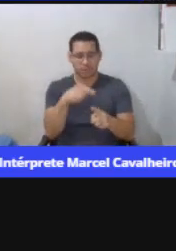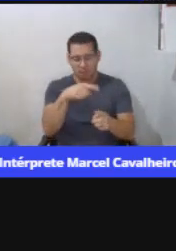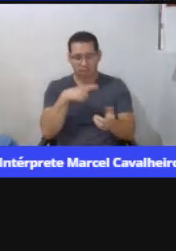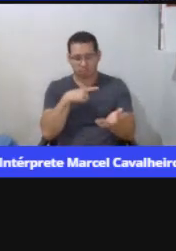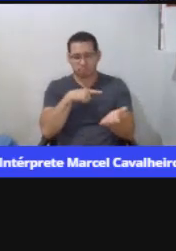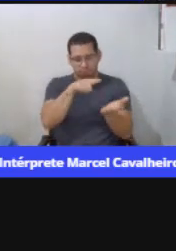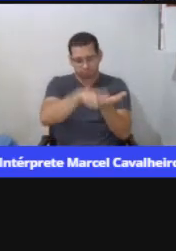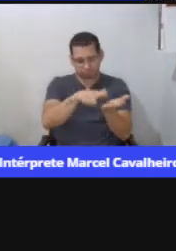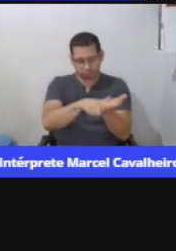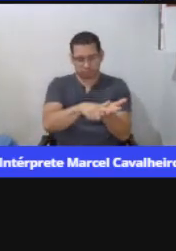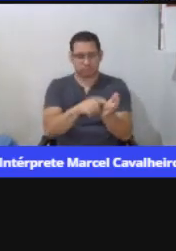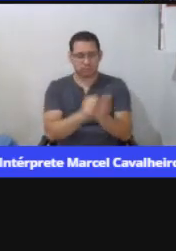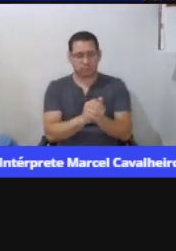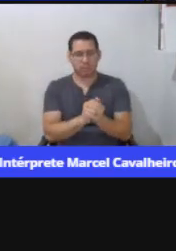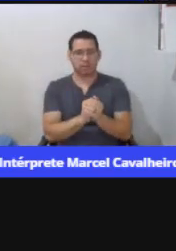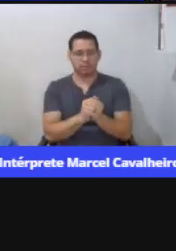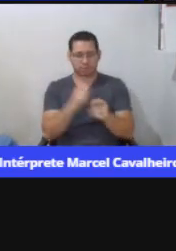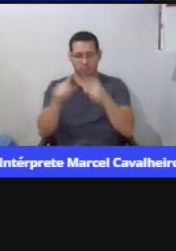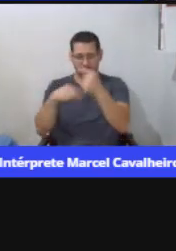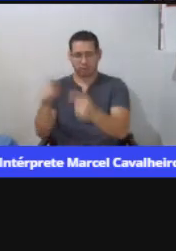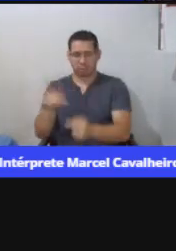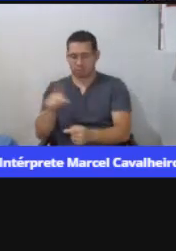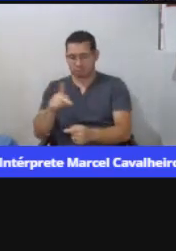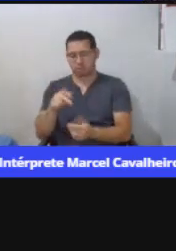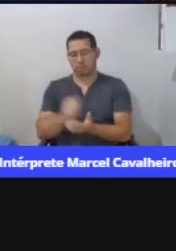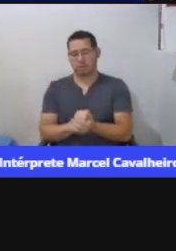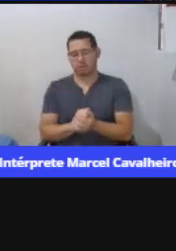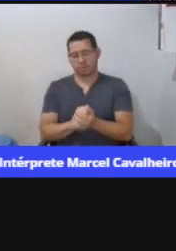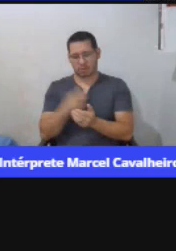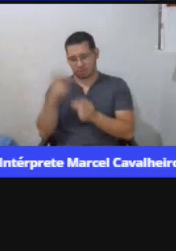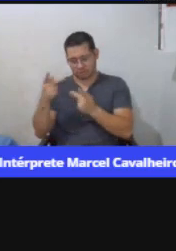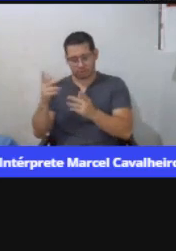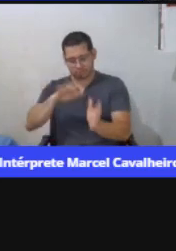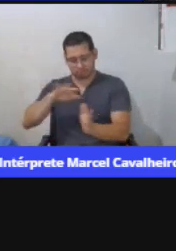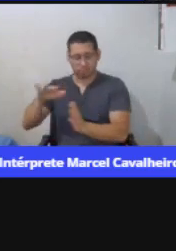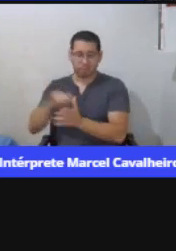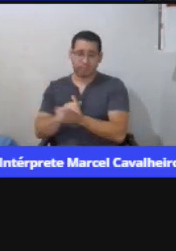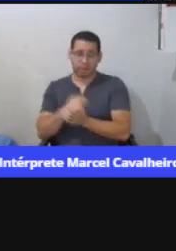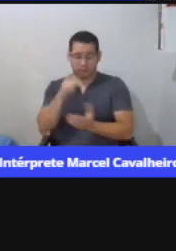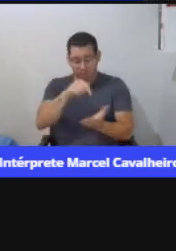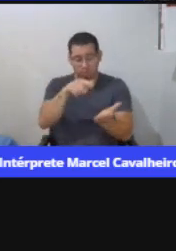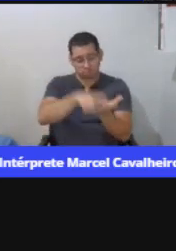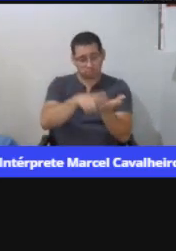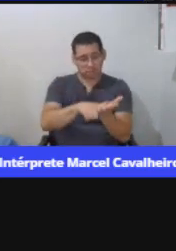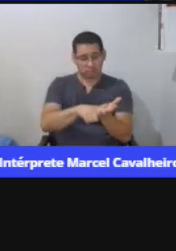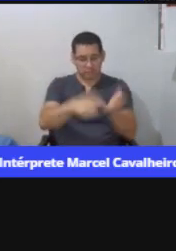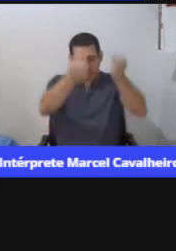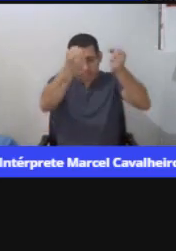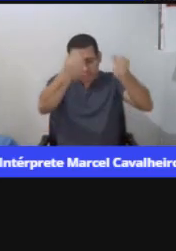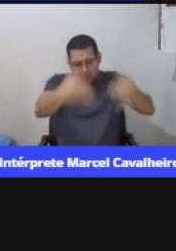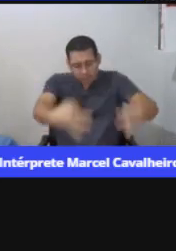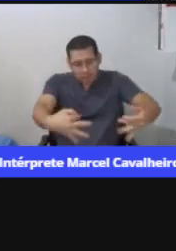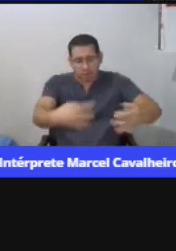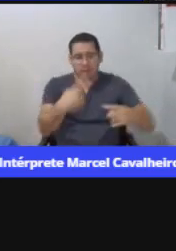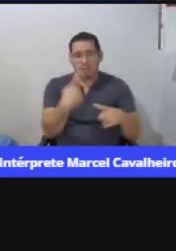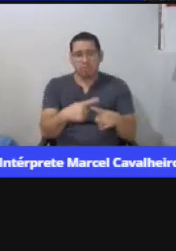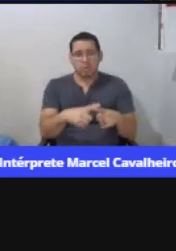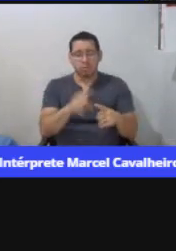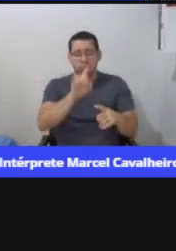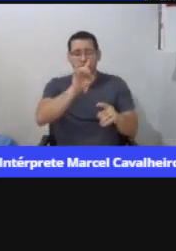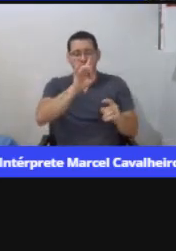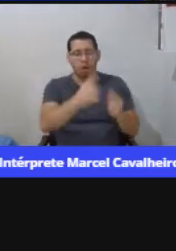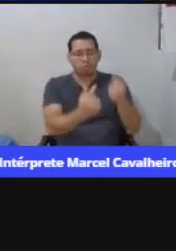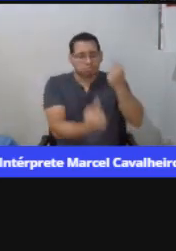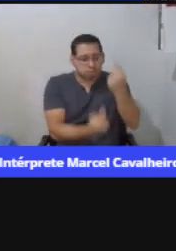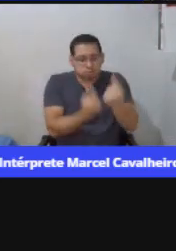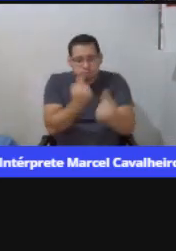que depois a professora Nath vai falar, ela vai esclarecer direitinho por que só algumas